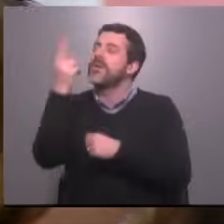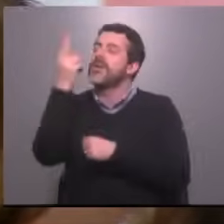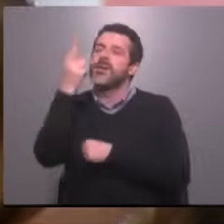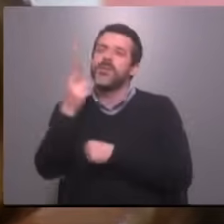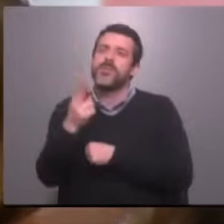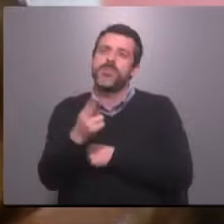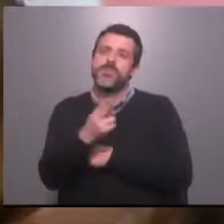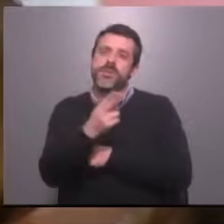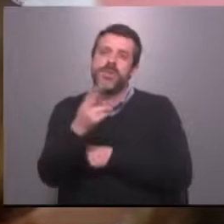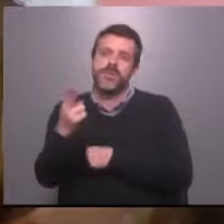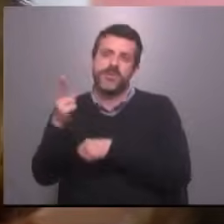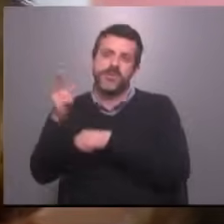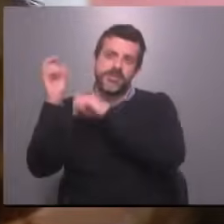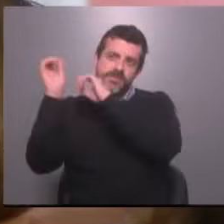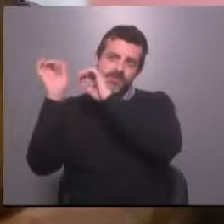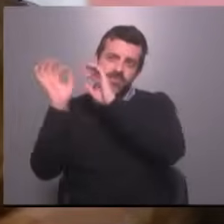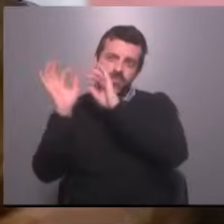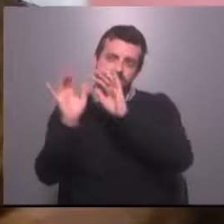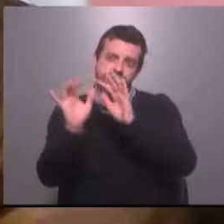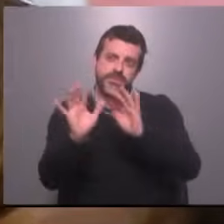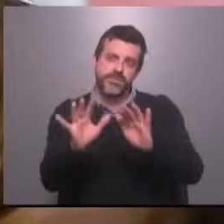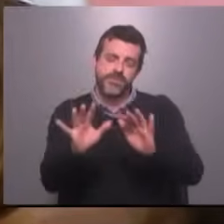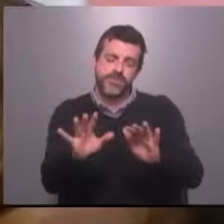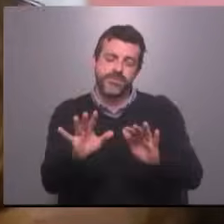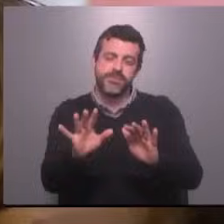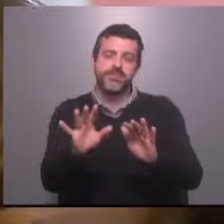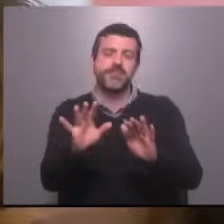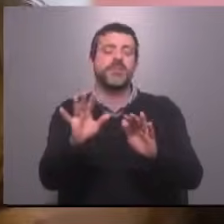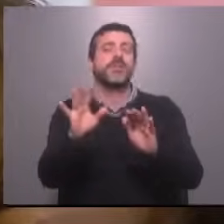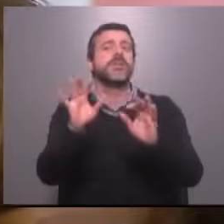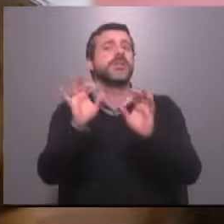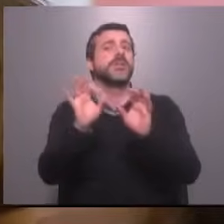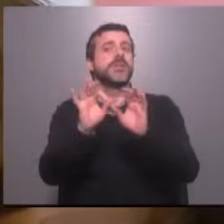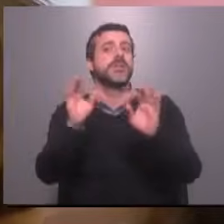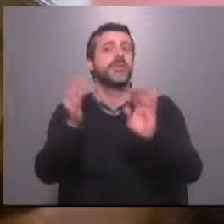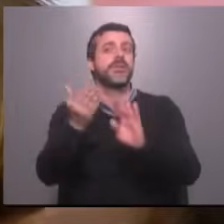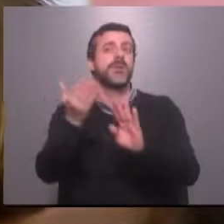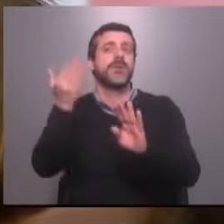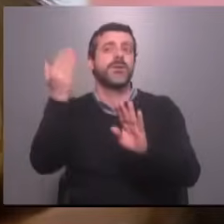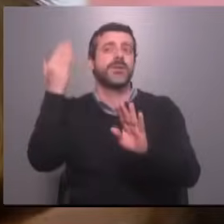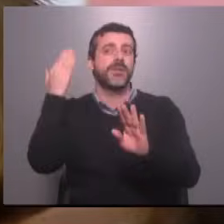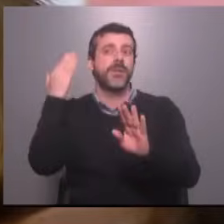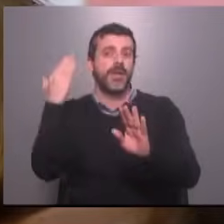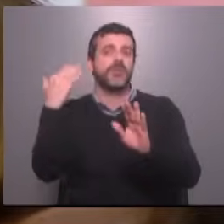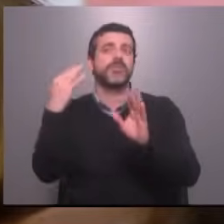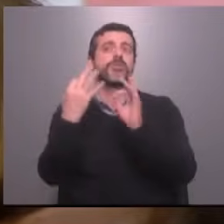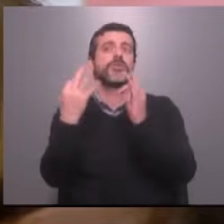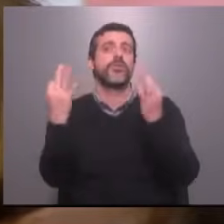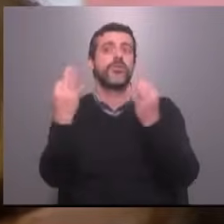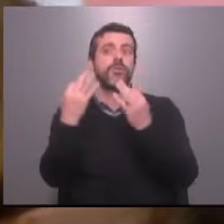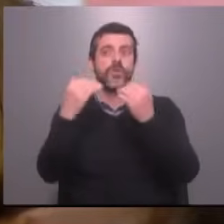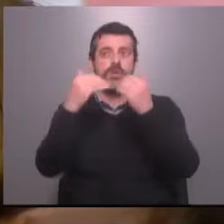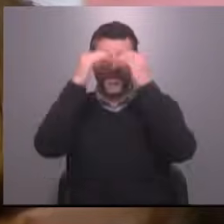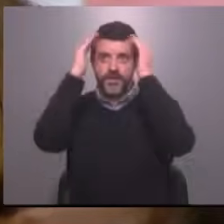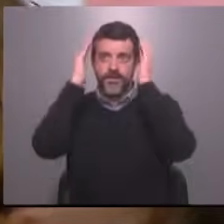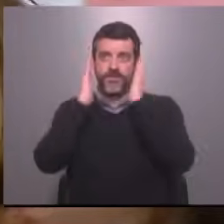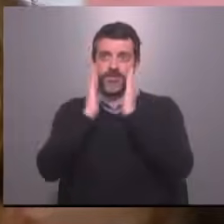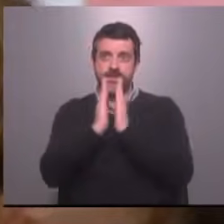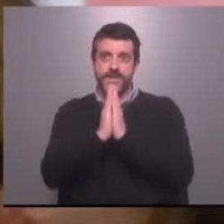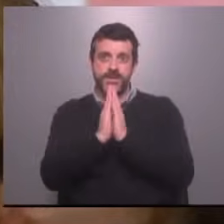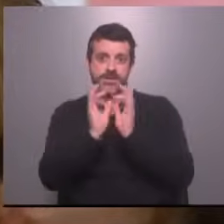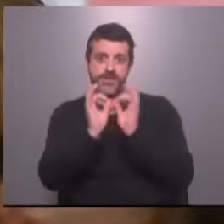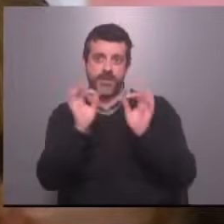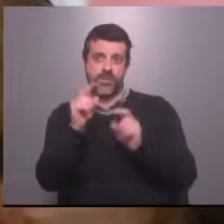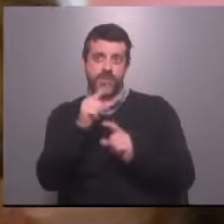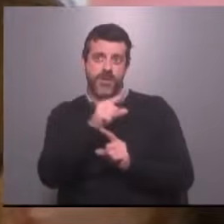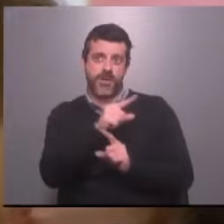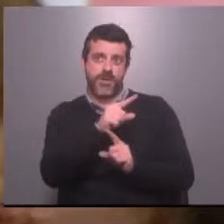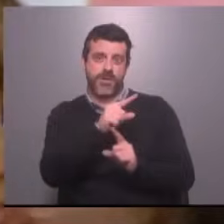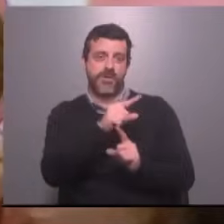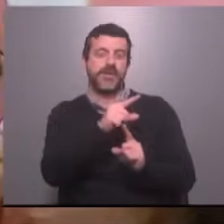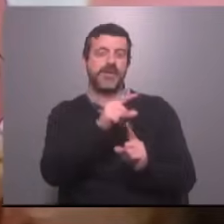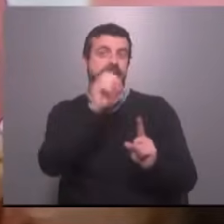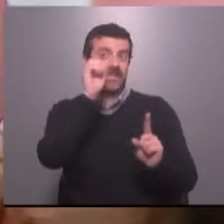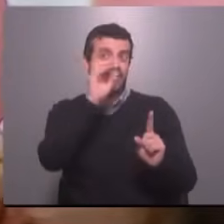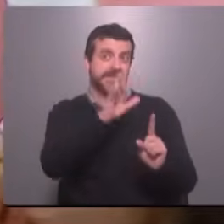luz as vossas bênçãos, para que, como outrora sobre a Virgem Santa